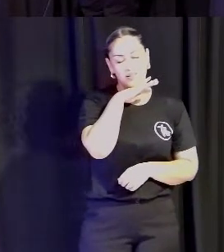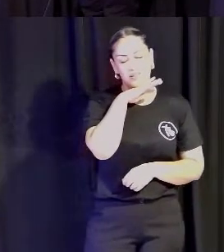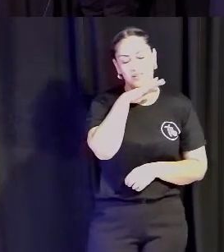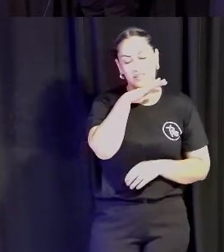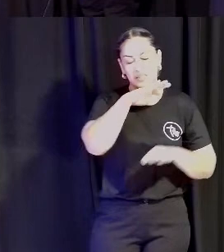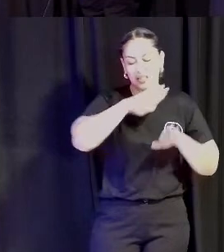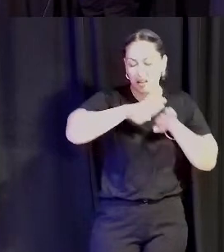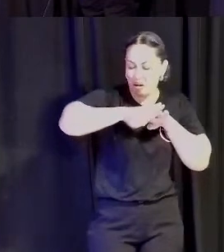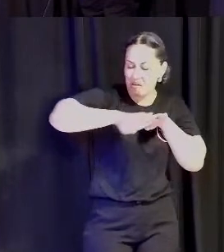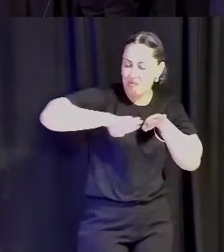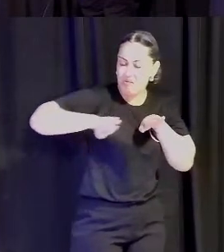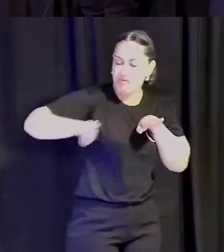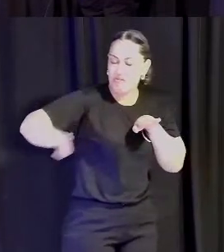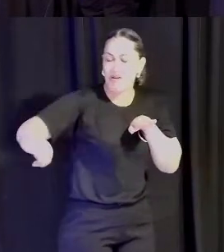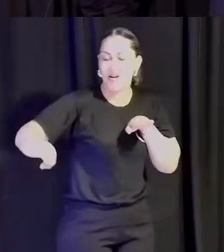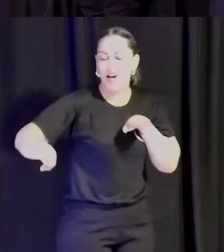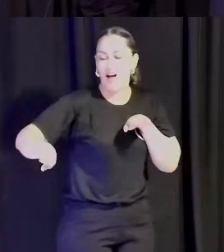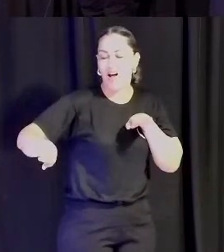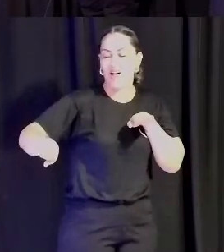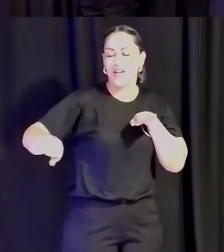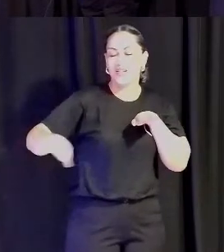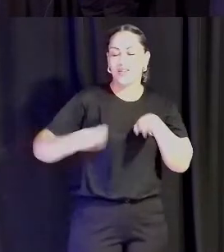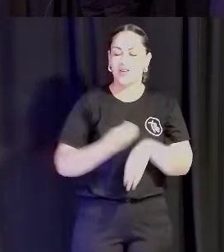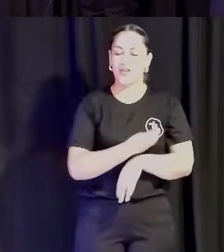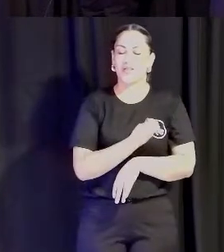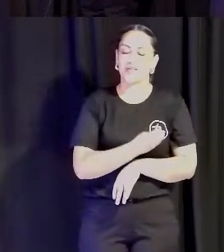Retira da nossa vida a escassez.